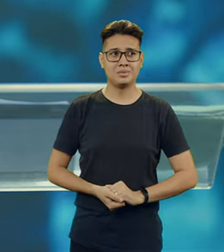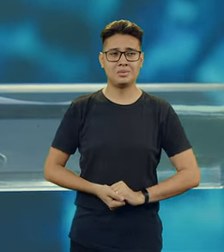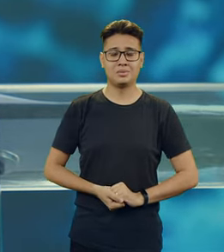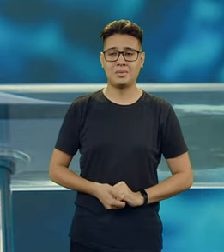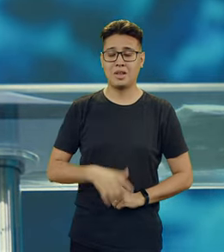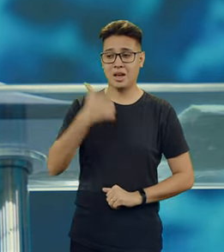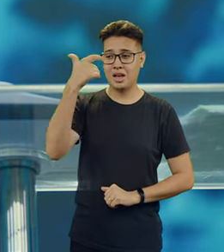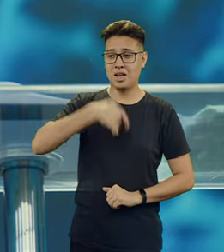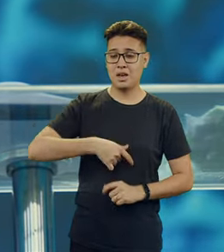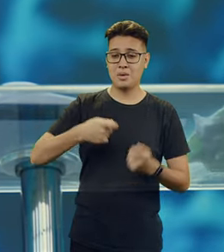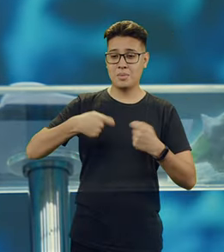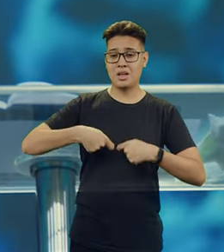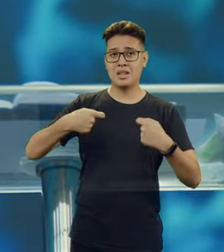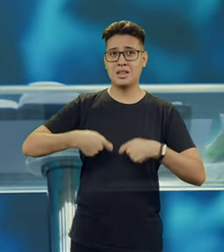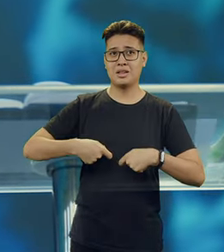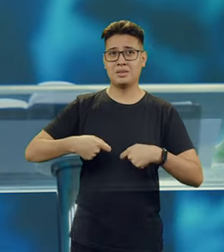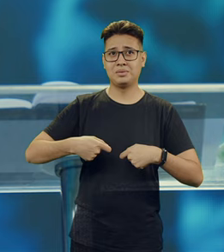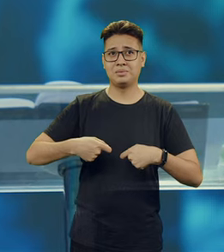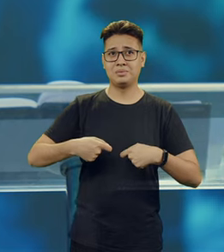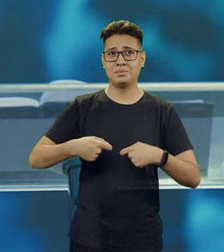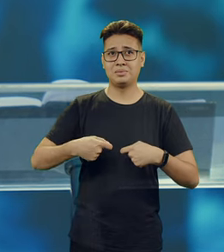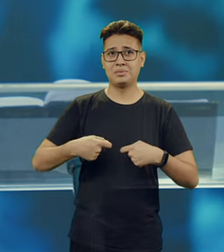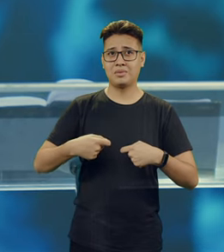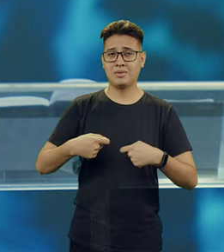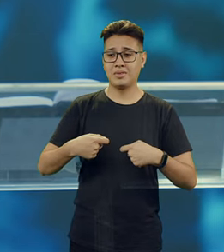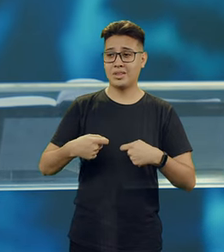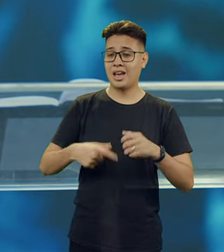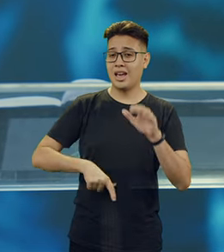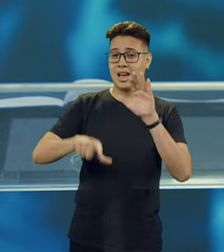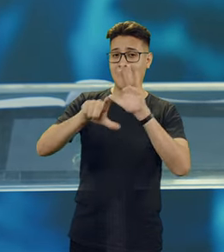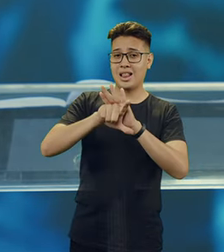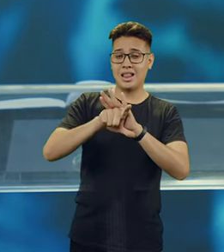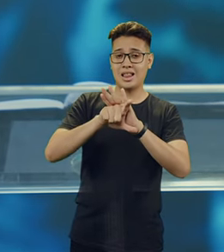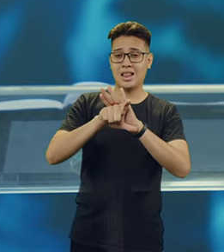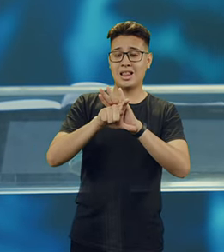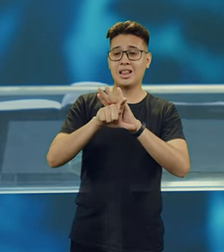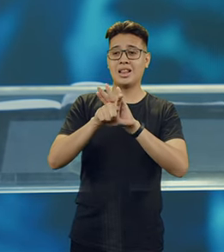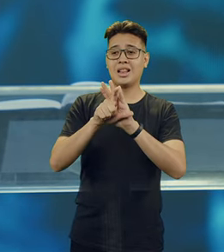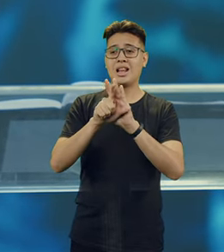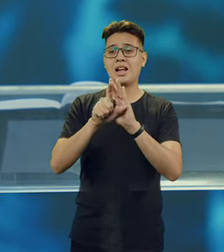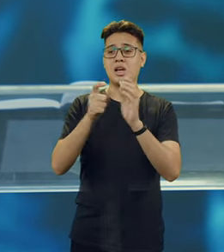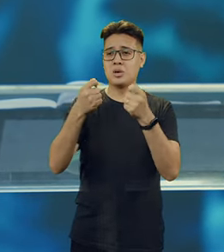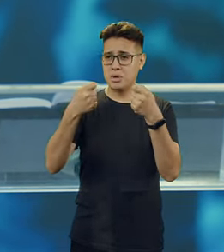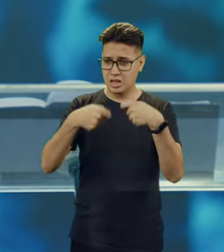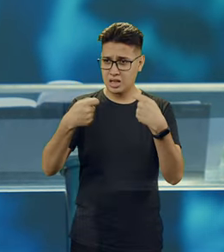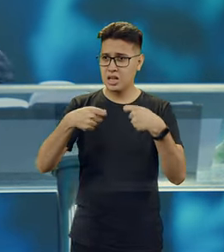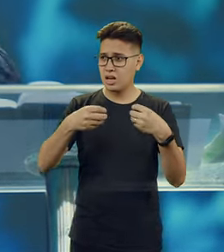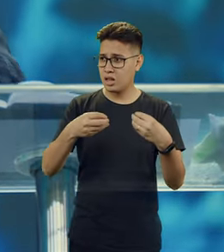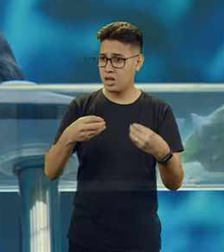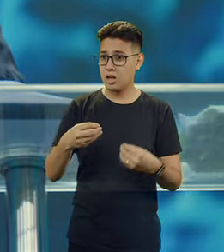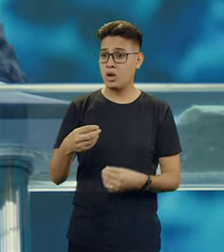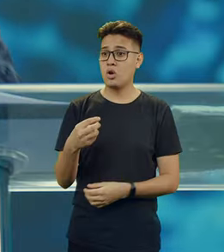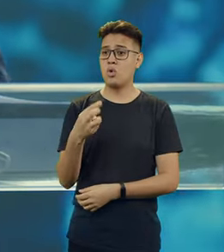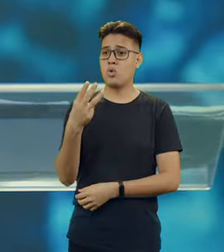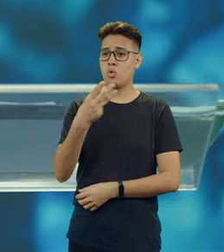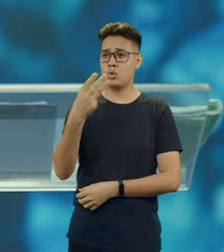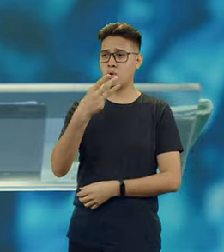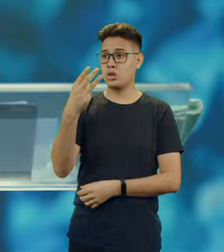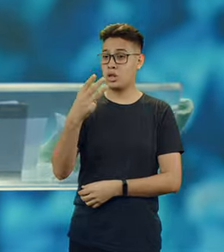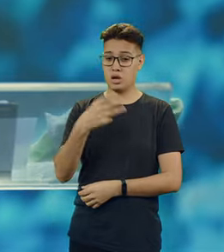Eu deveria ter cumprido a lei do Levirato e ter dado o meu terceiro